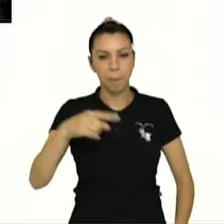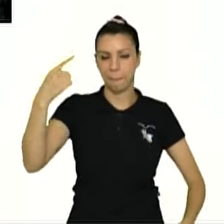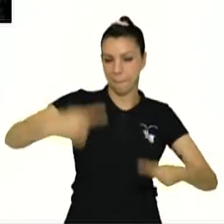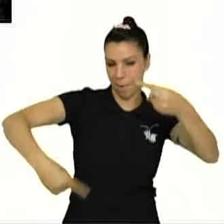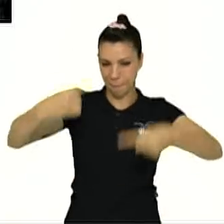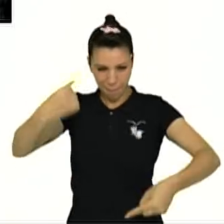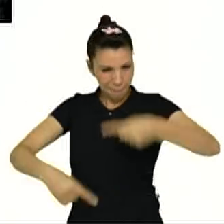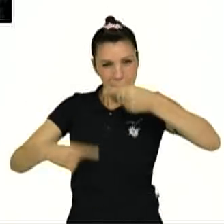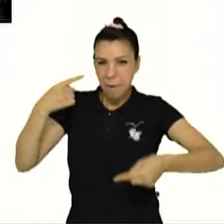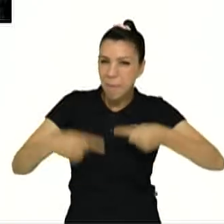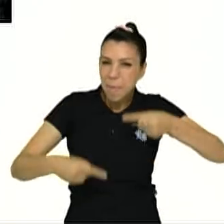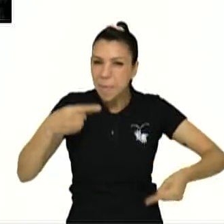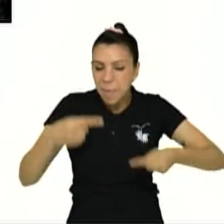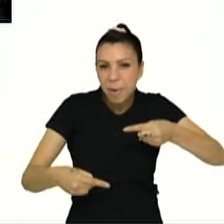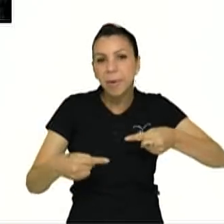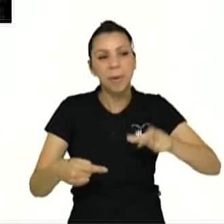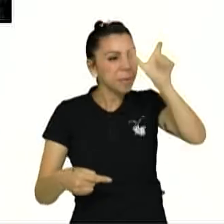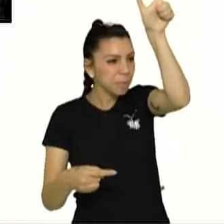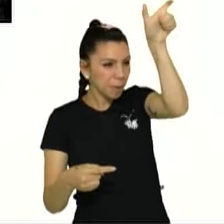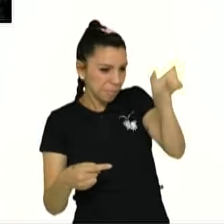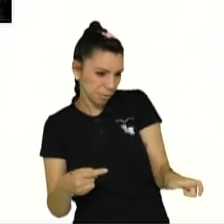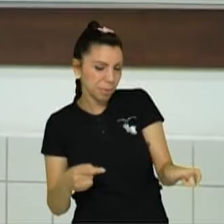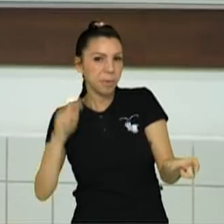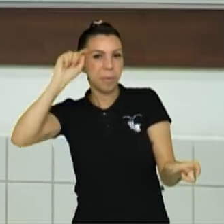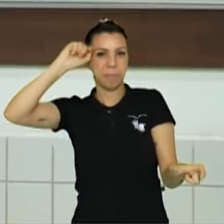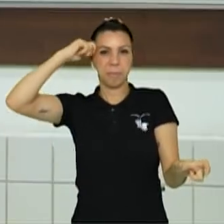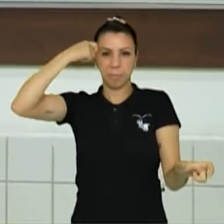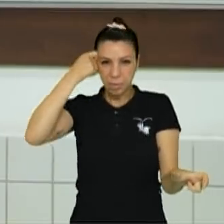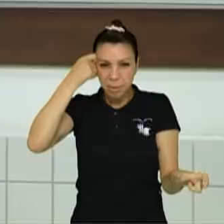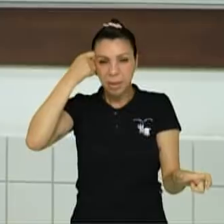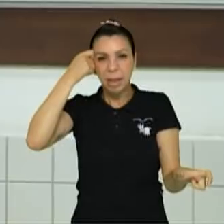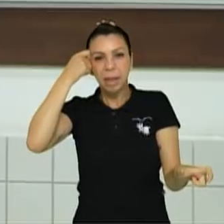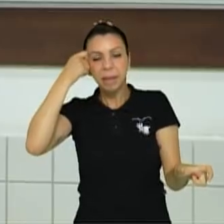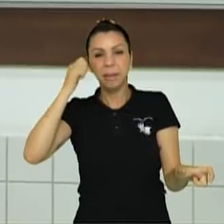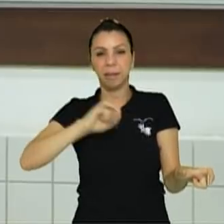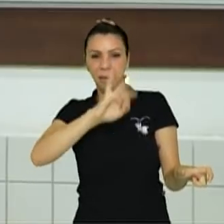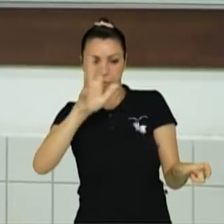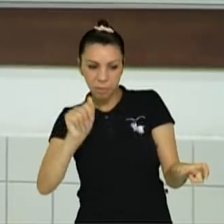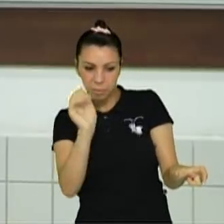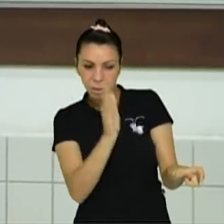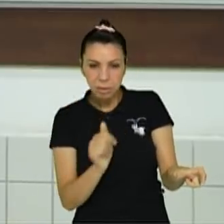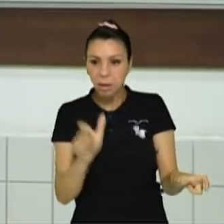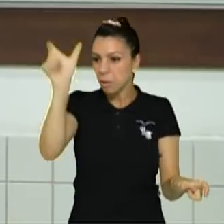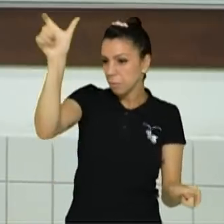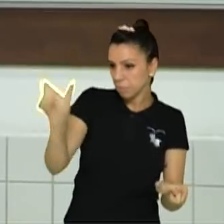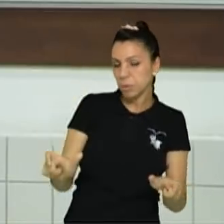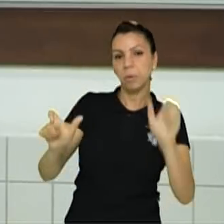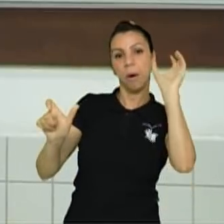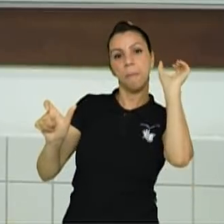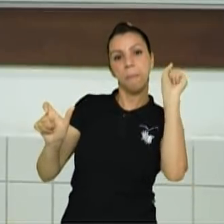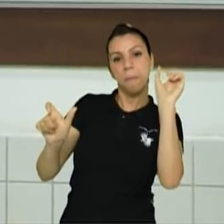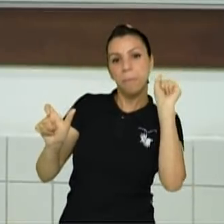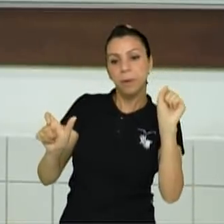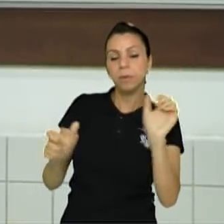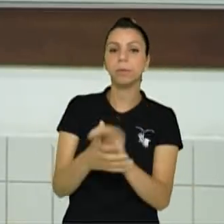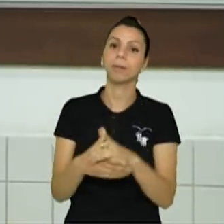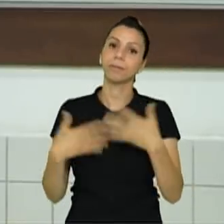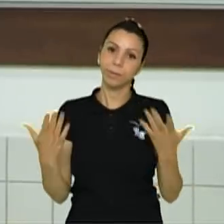discussão entre uma pessoa afro-brasileira e uma pessoa branca, muito provavelmente o